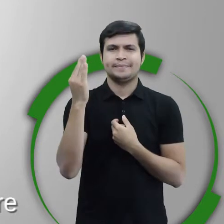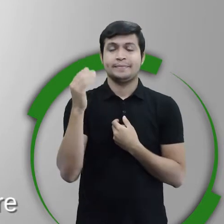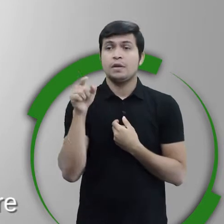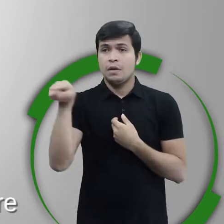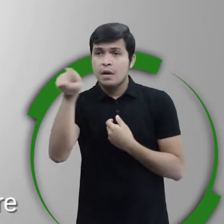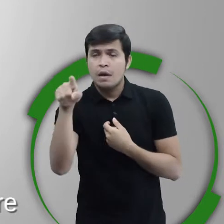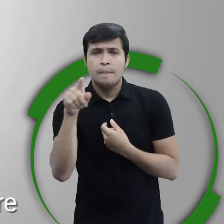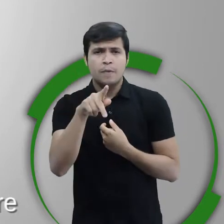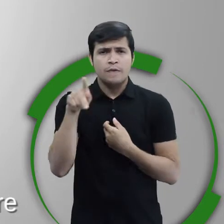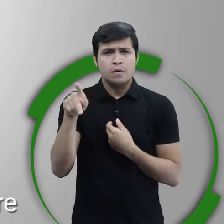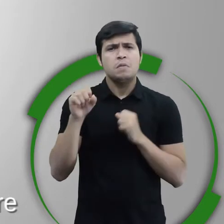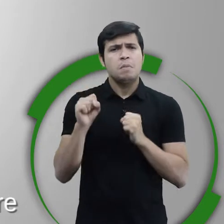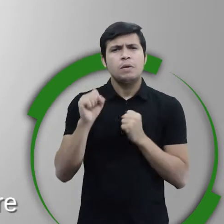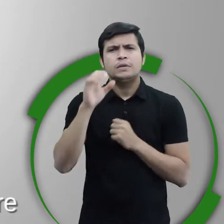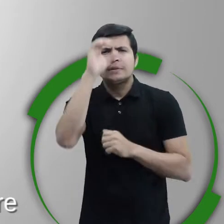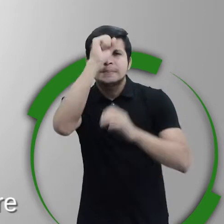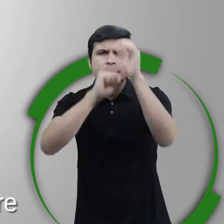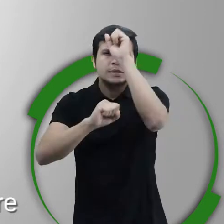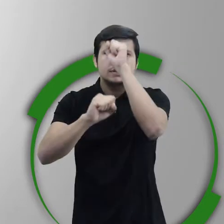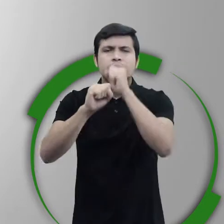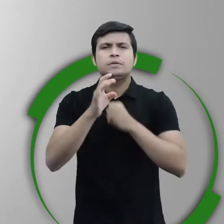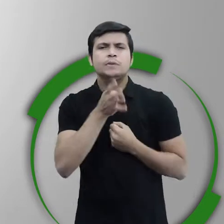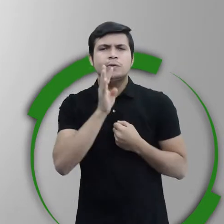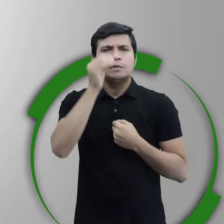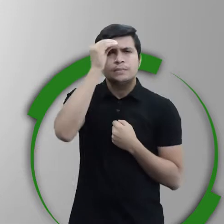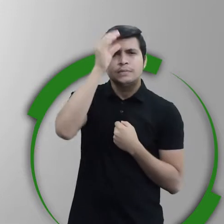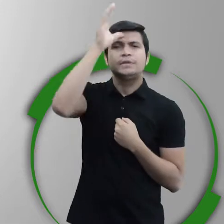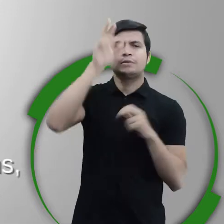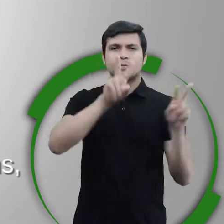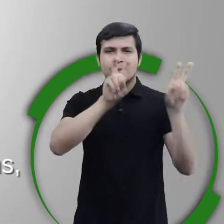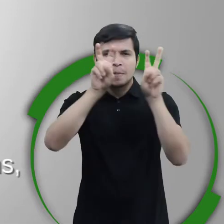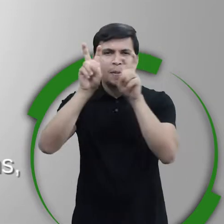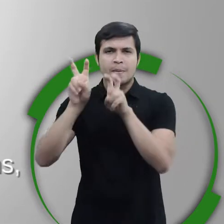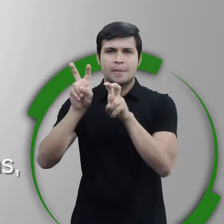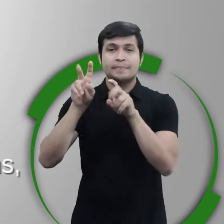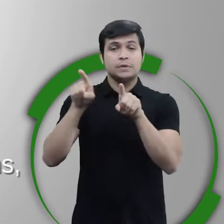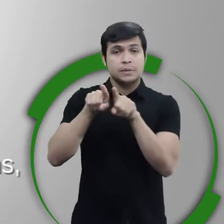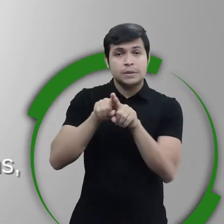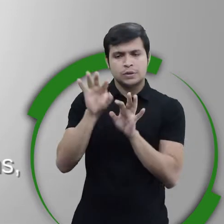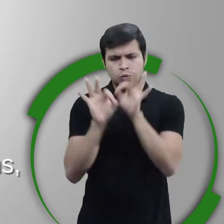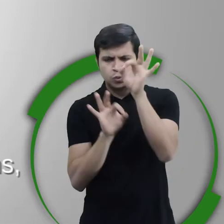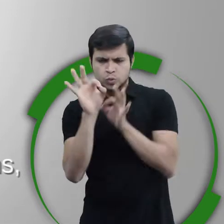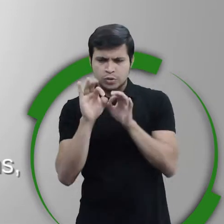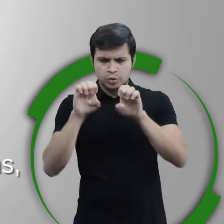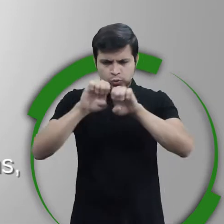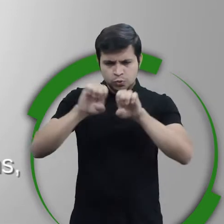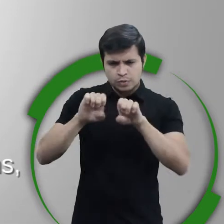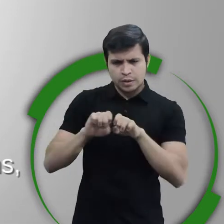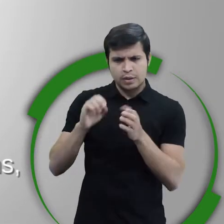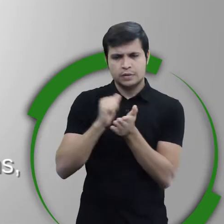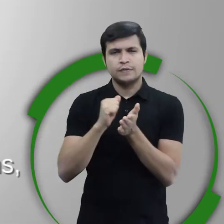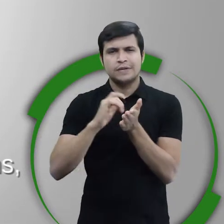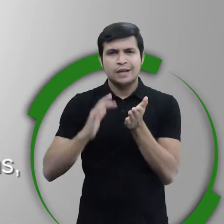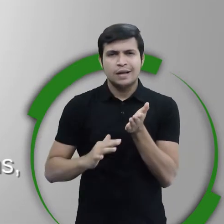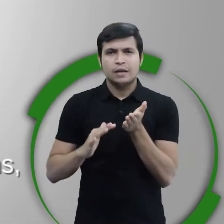terão a oportunidade de construir conhecimento sobre as temáticas abordadas, estruturar o planejamento das atividades